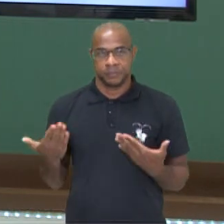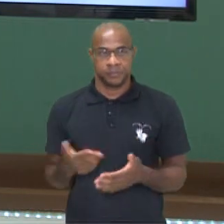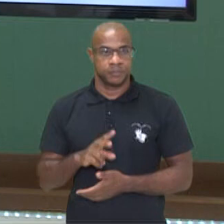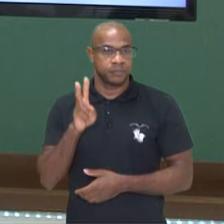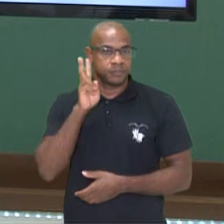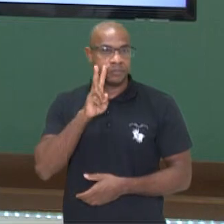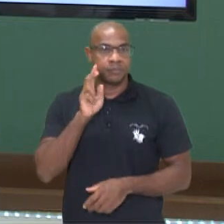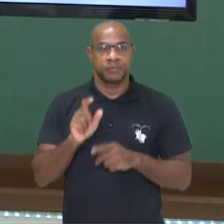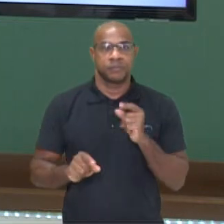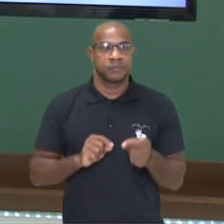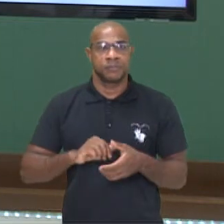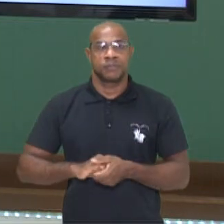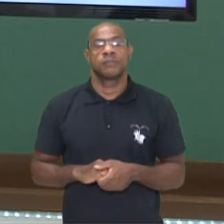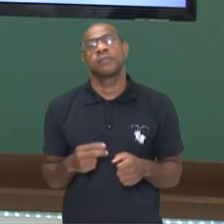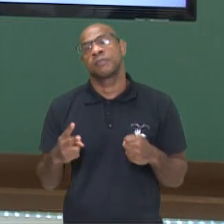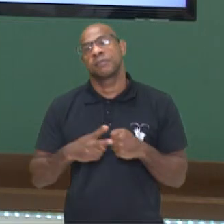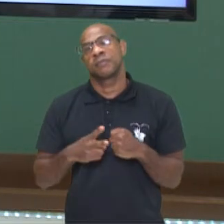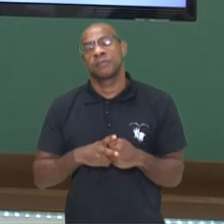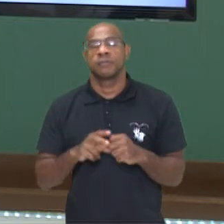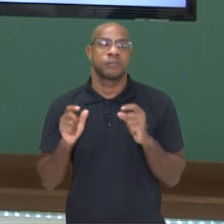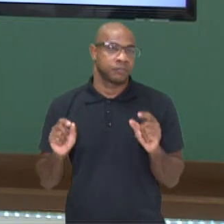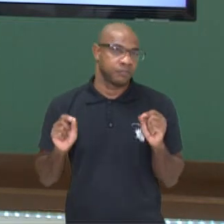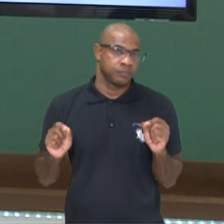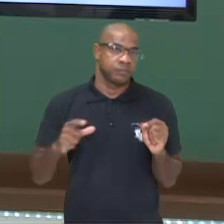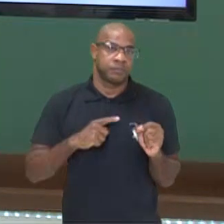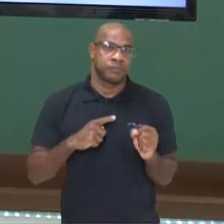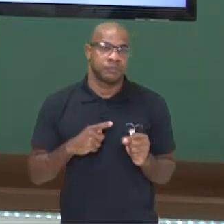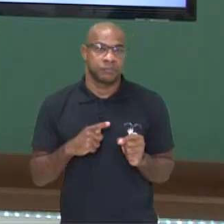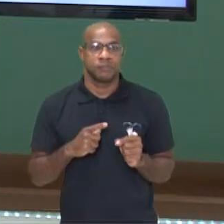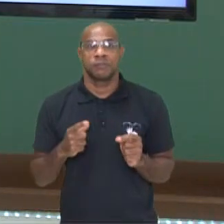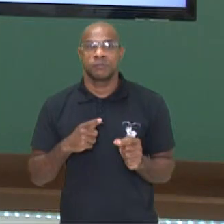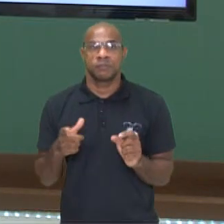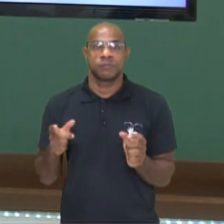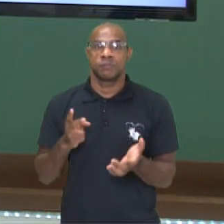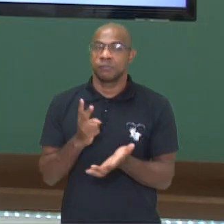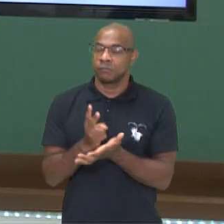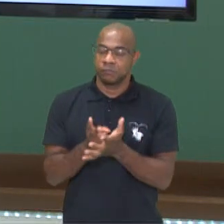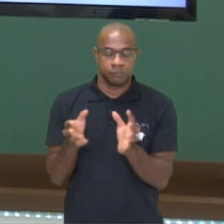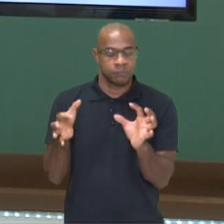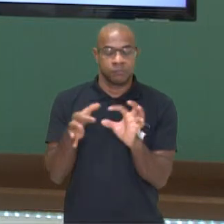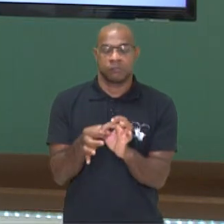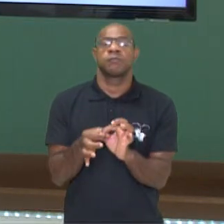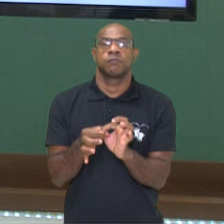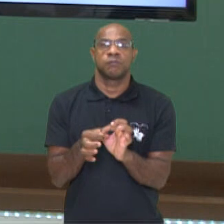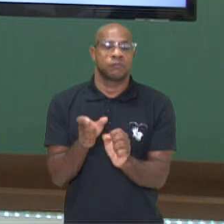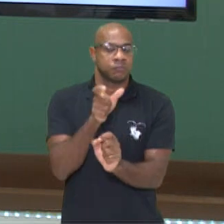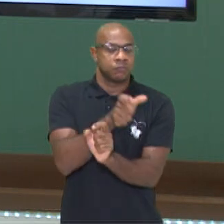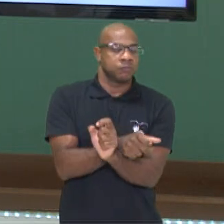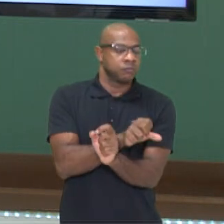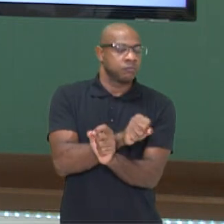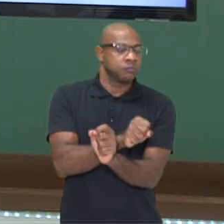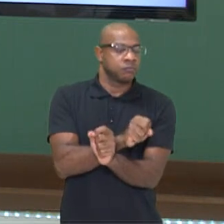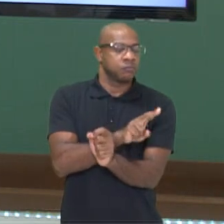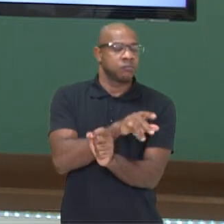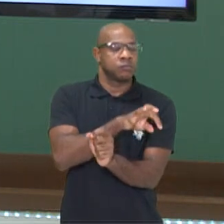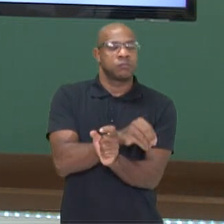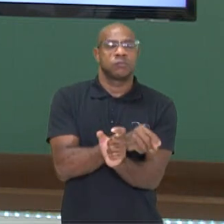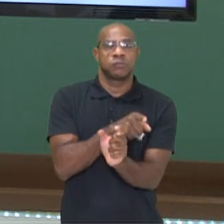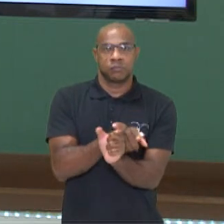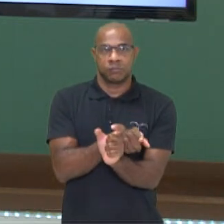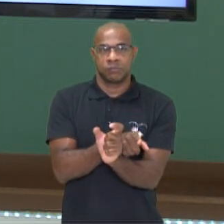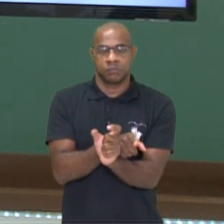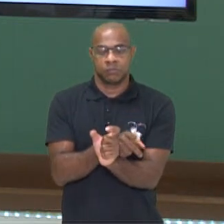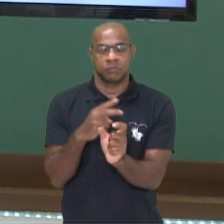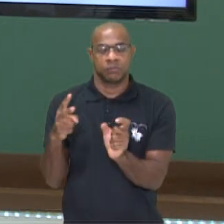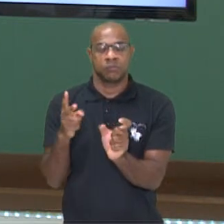Lembrando ainda que para ser um predicativo ele precisa ser ligado ao sujeito através do quê? De um verbo de